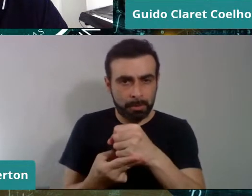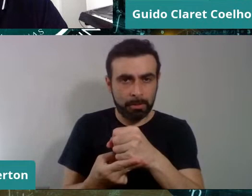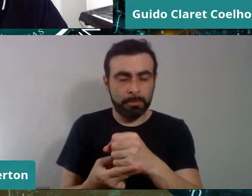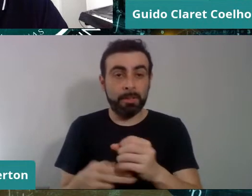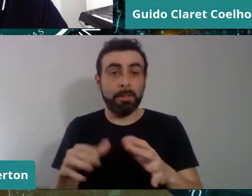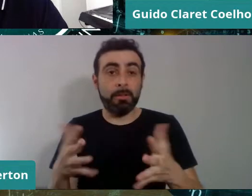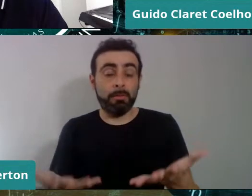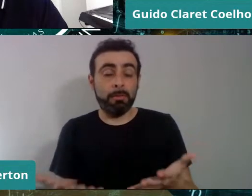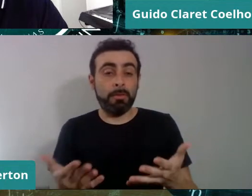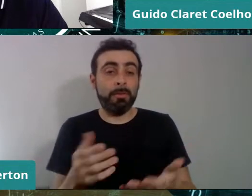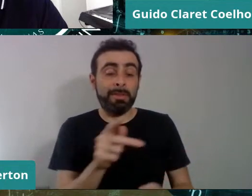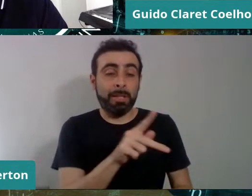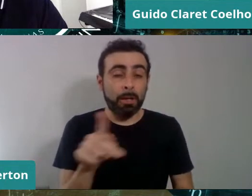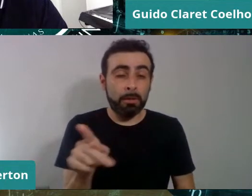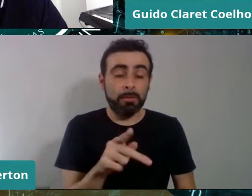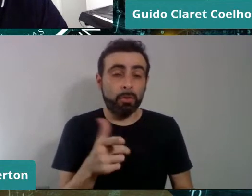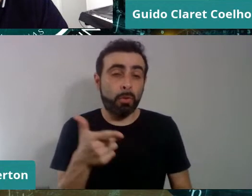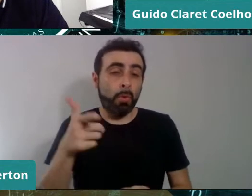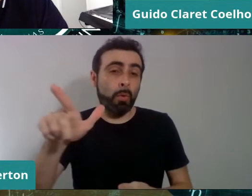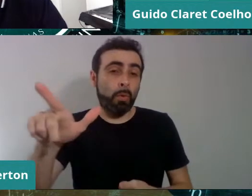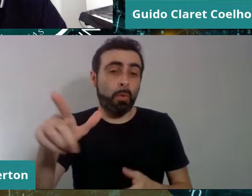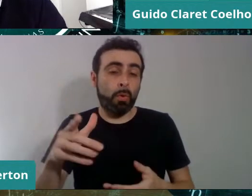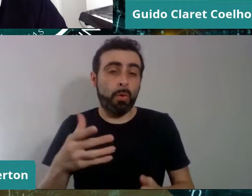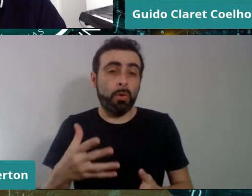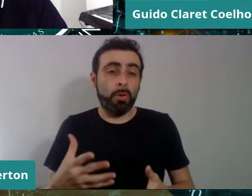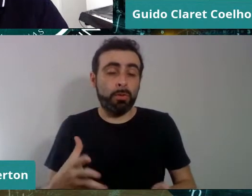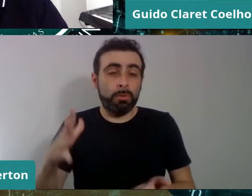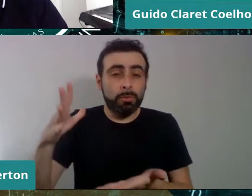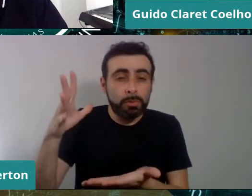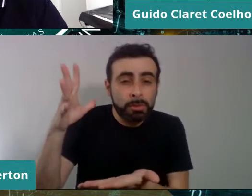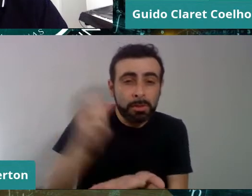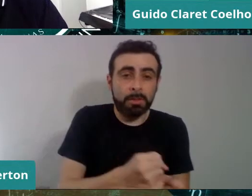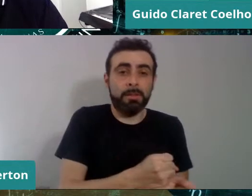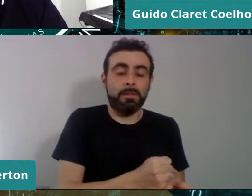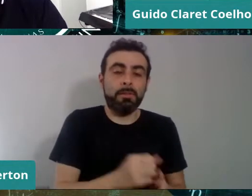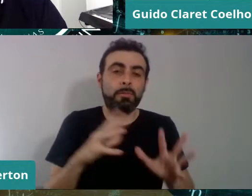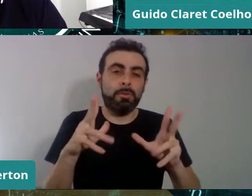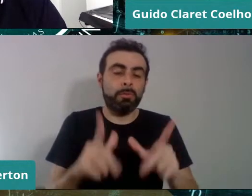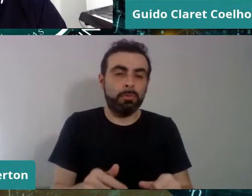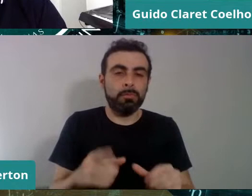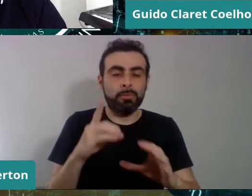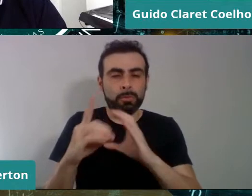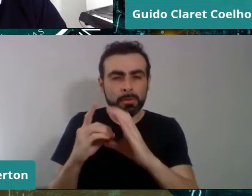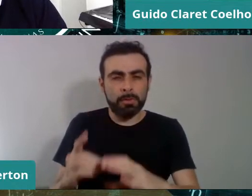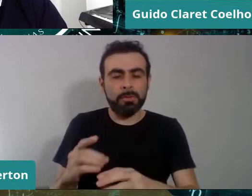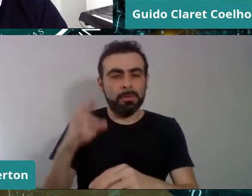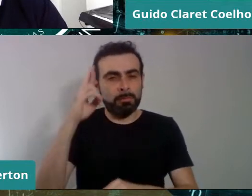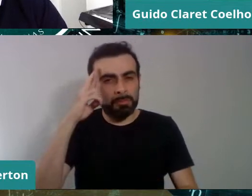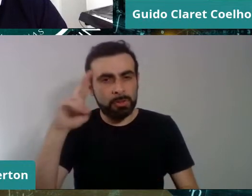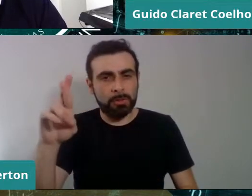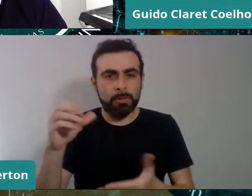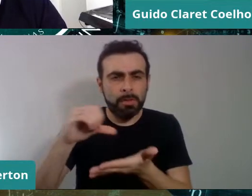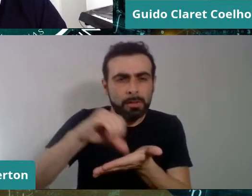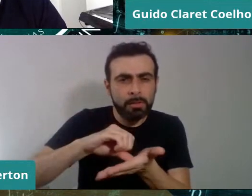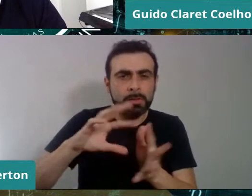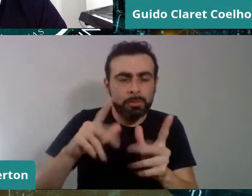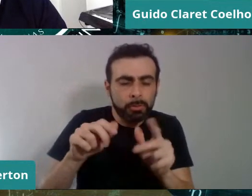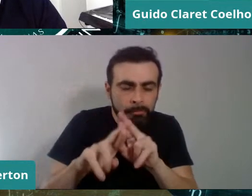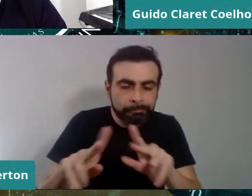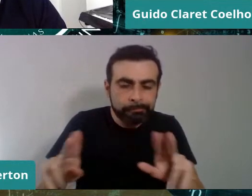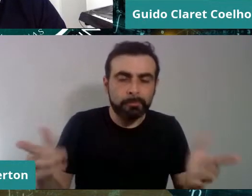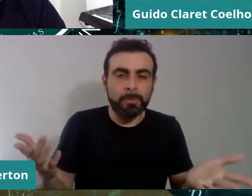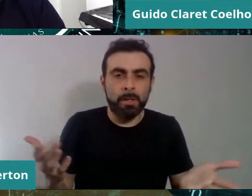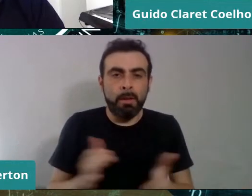que começaram a assumir a reitoria e as diretorias. Bem, eu falei um pouco da